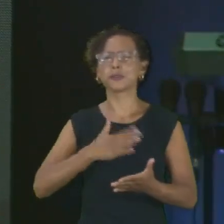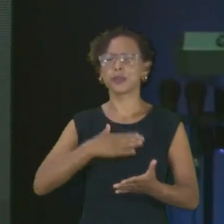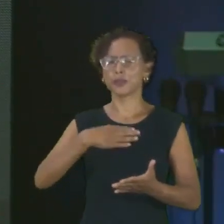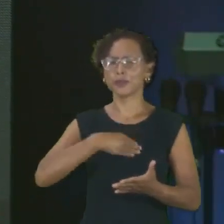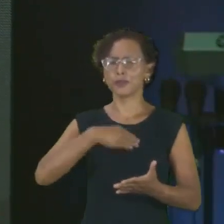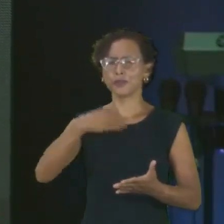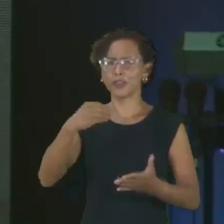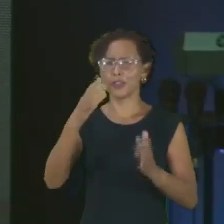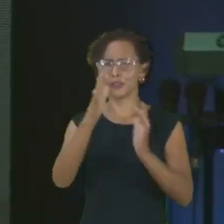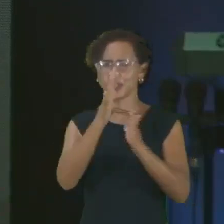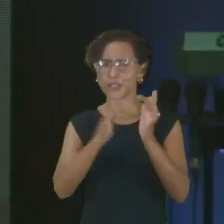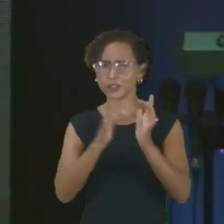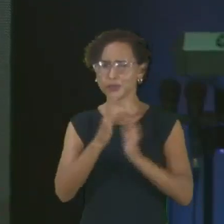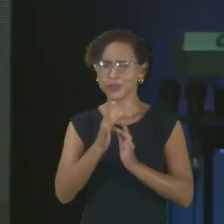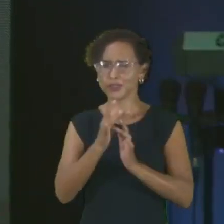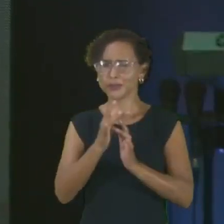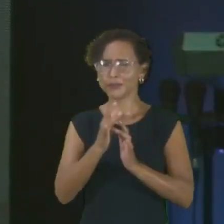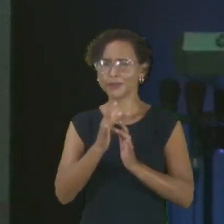Jesus?